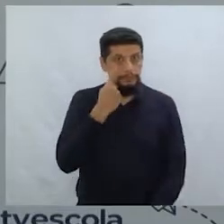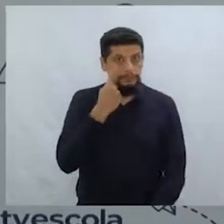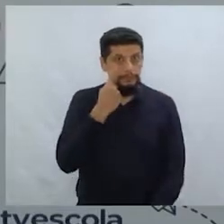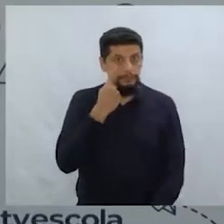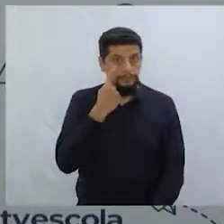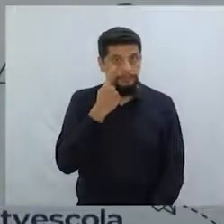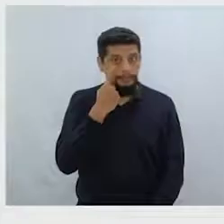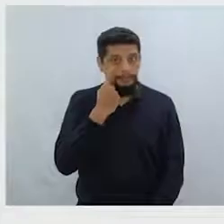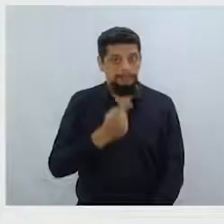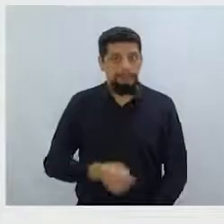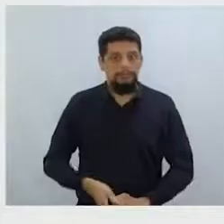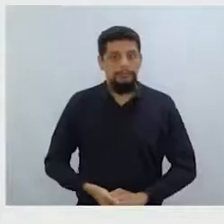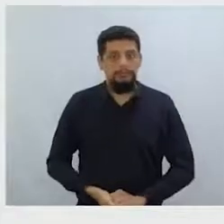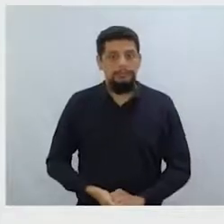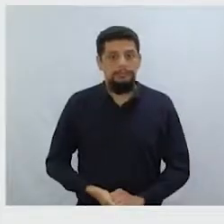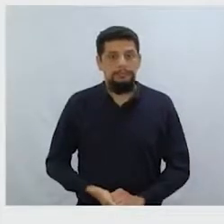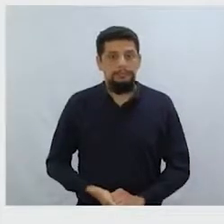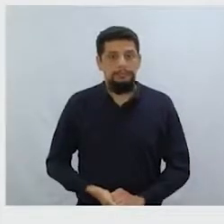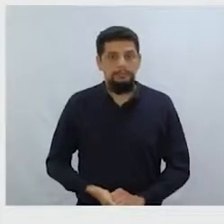Vamos ver?